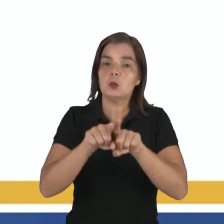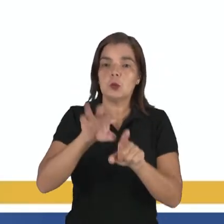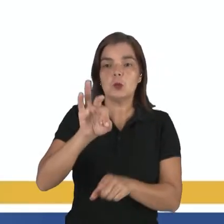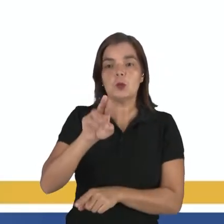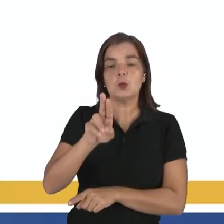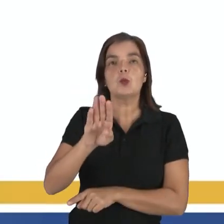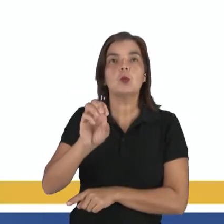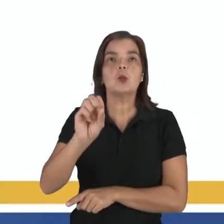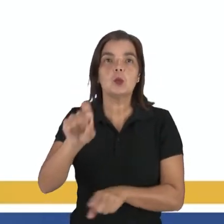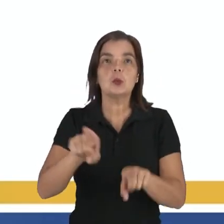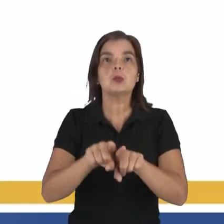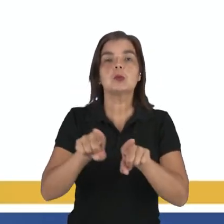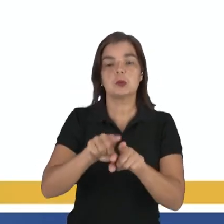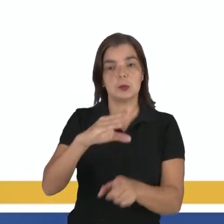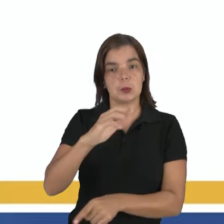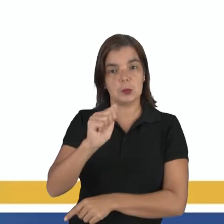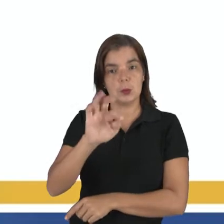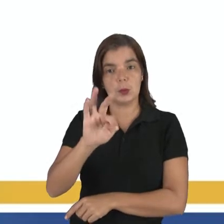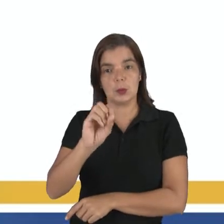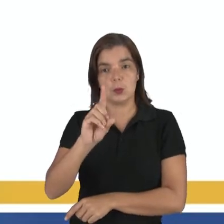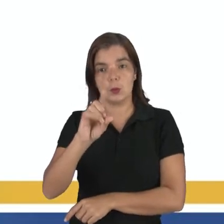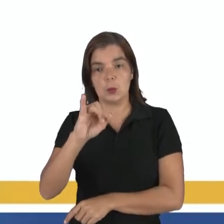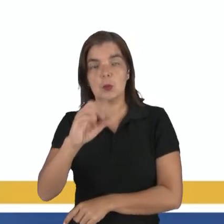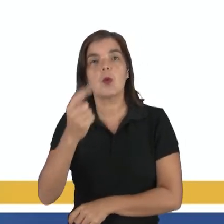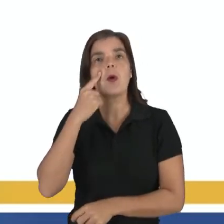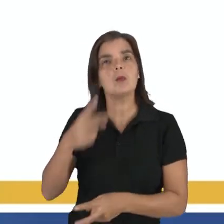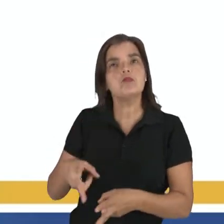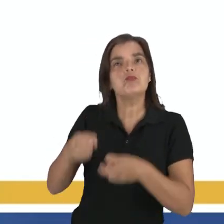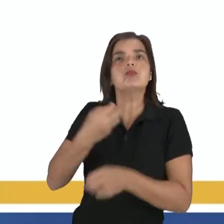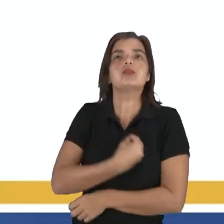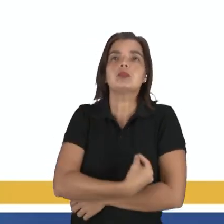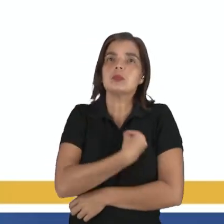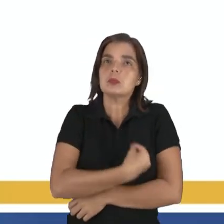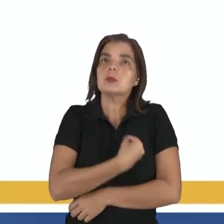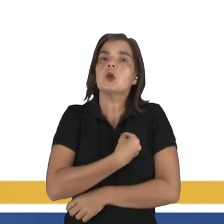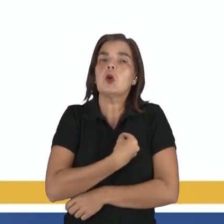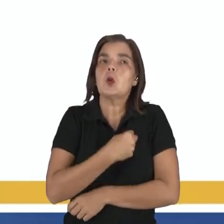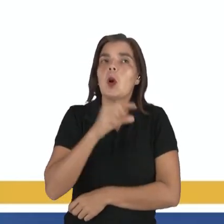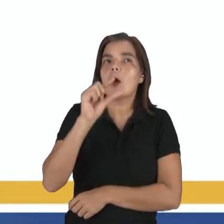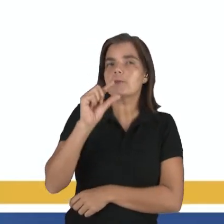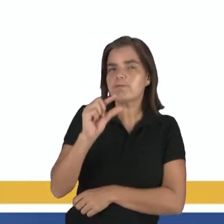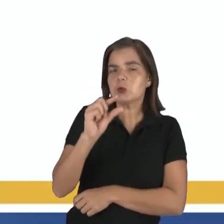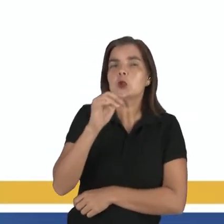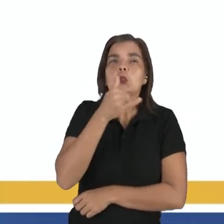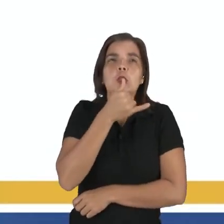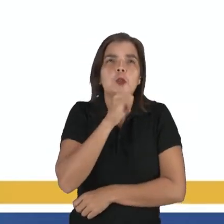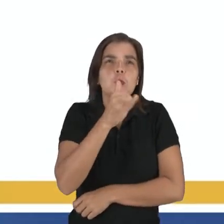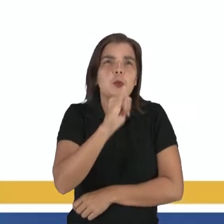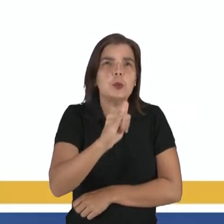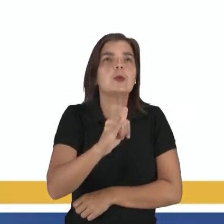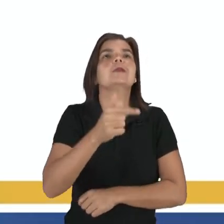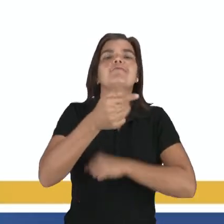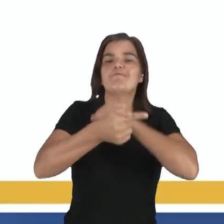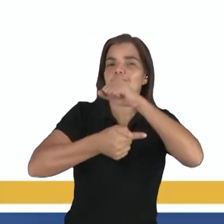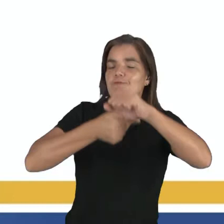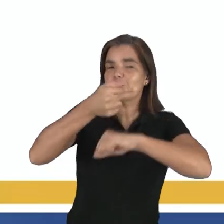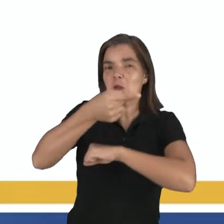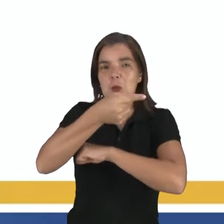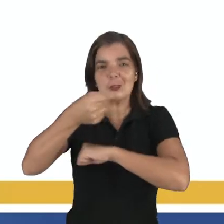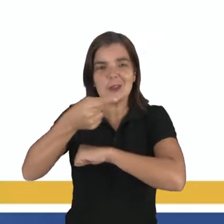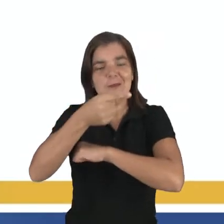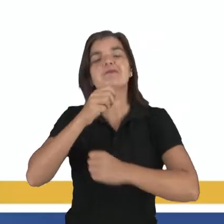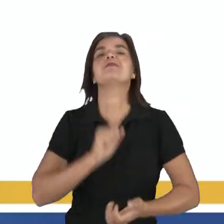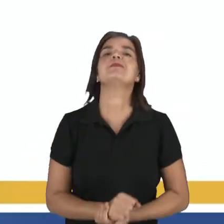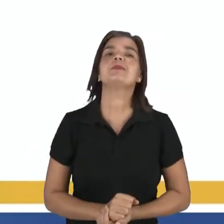em tubos de raios catódicos e Thomson percebeu a existência de partículas carregadas negativamente nos